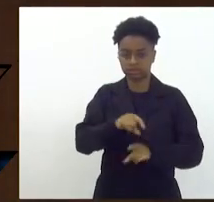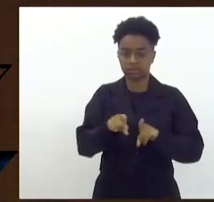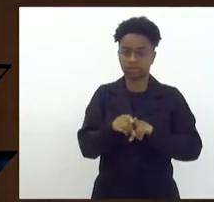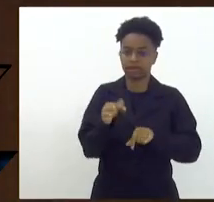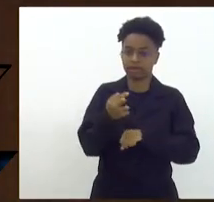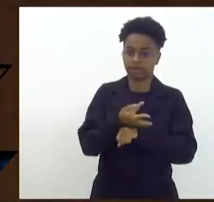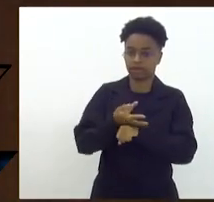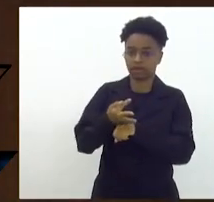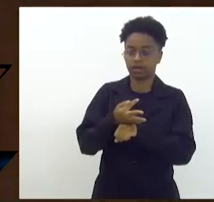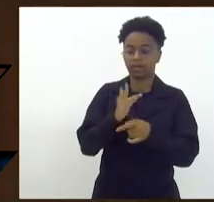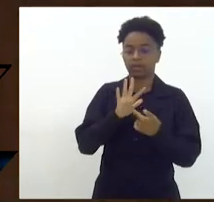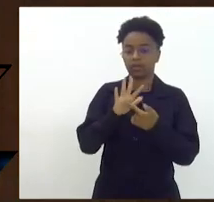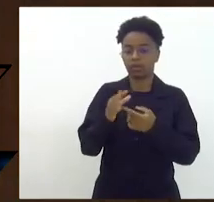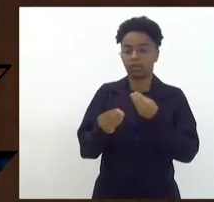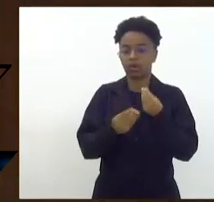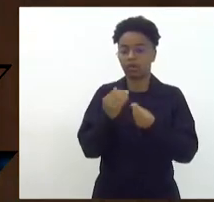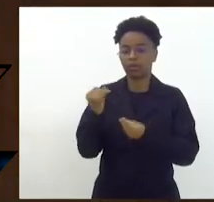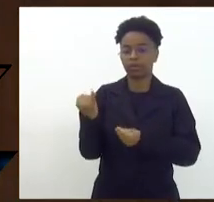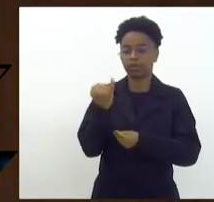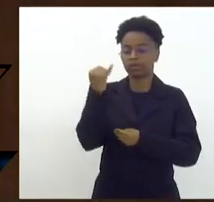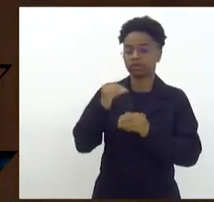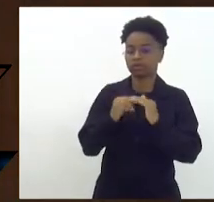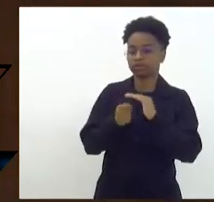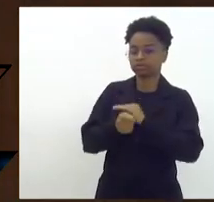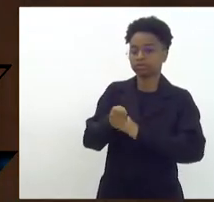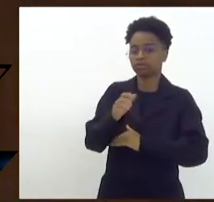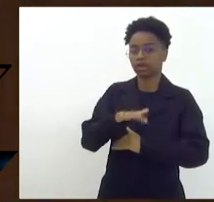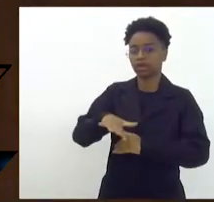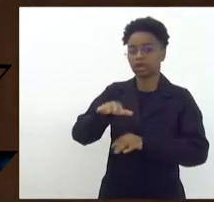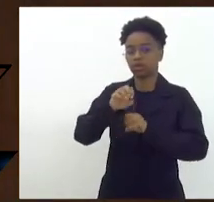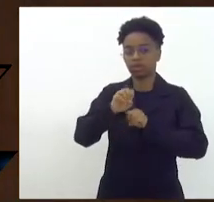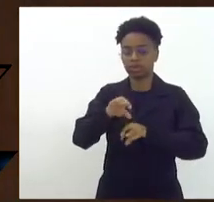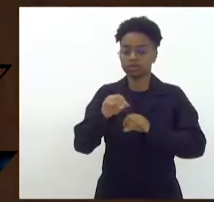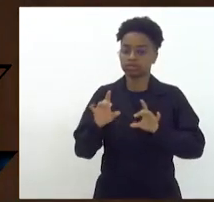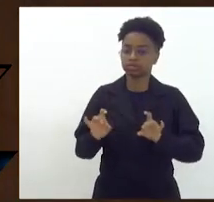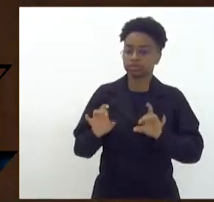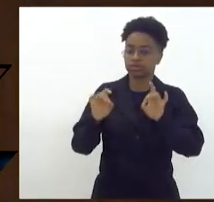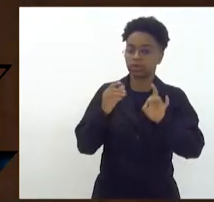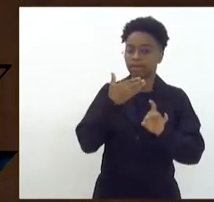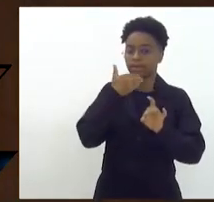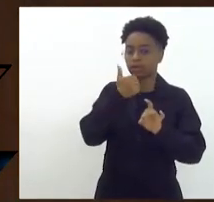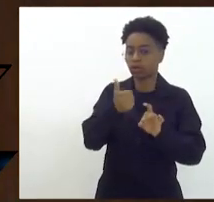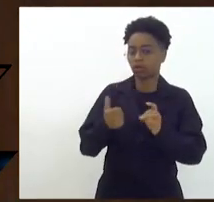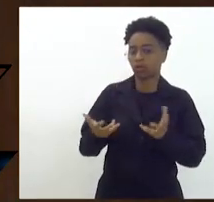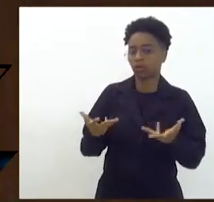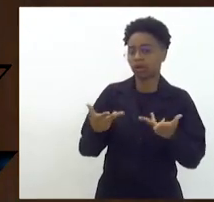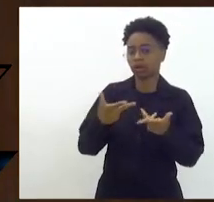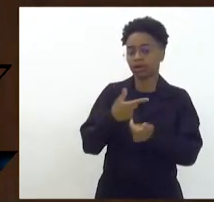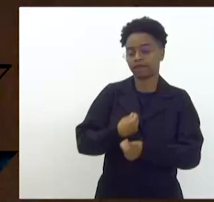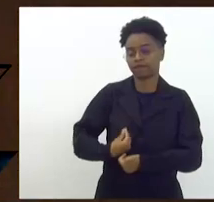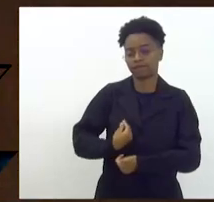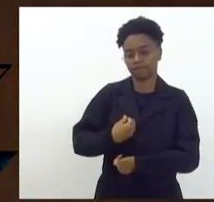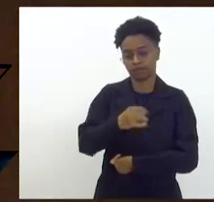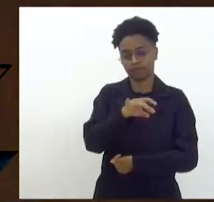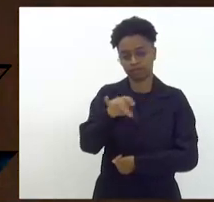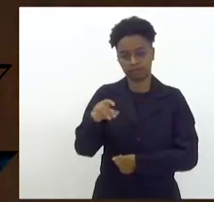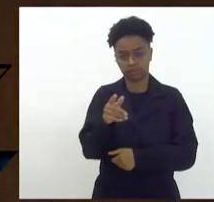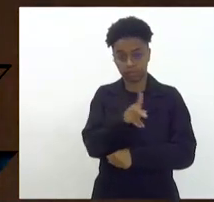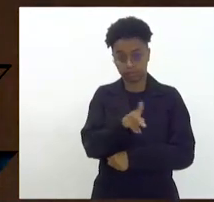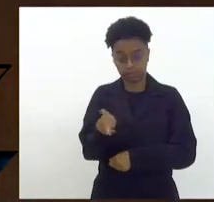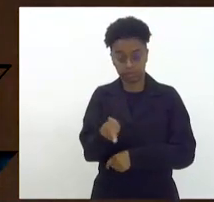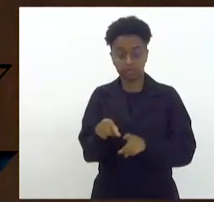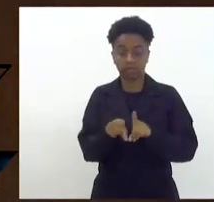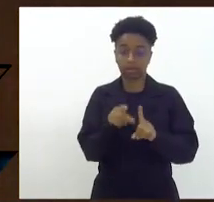a importância do investimento da educação é especial na melhoria da qualidade da vida dos professores além de Justo reconhecimento